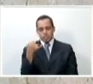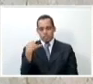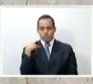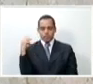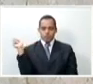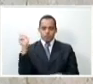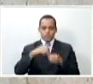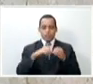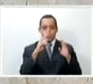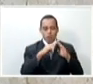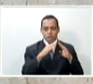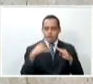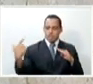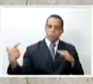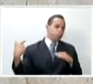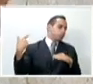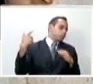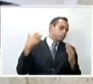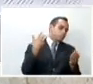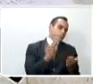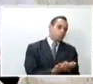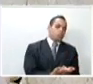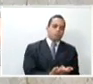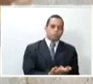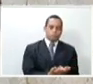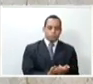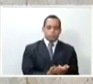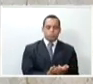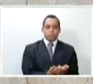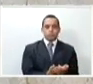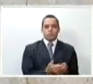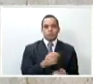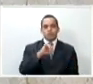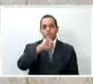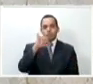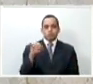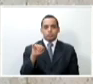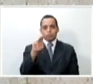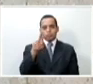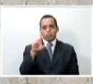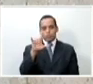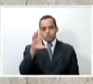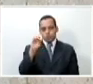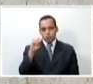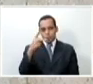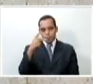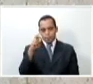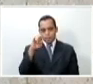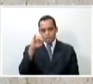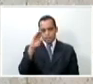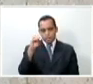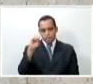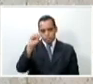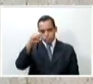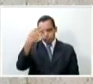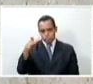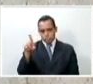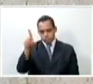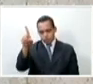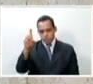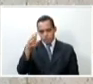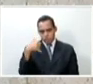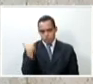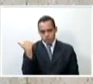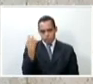no Jardim Santista, em Ribeirão Pires. Sargento Júlio Pereira de Andrade, de São Vicente, também com